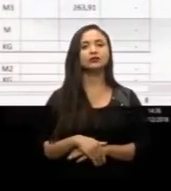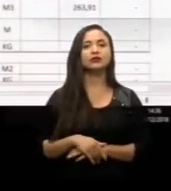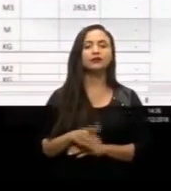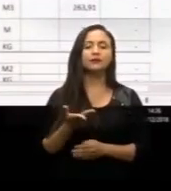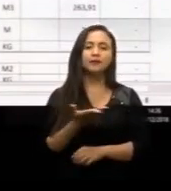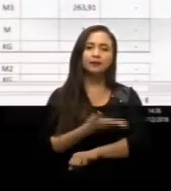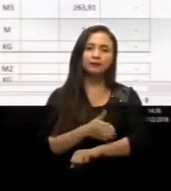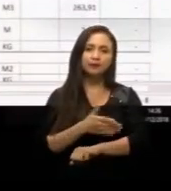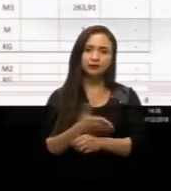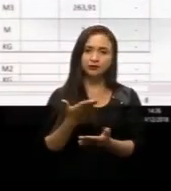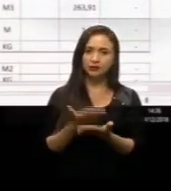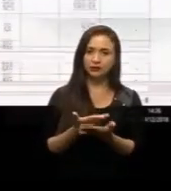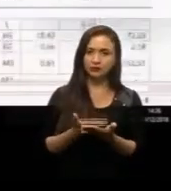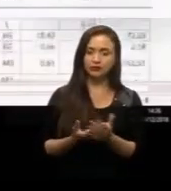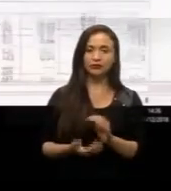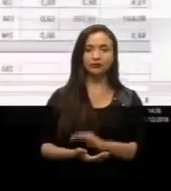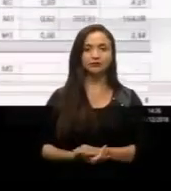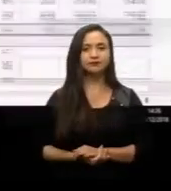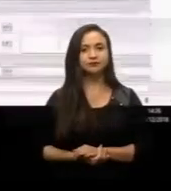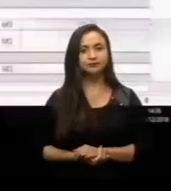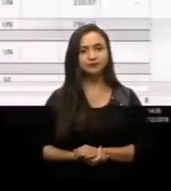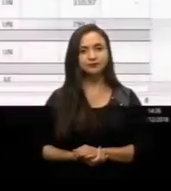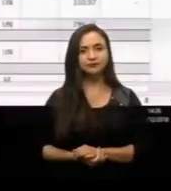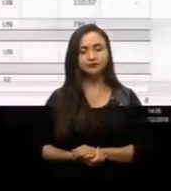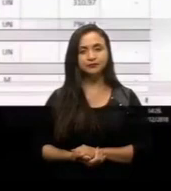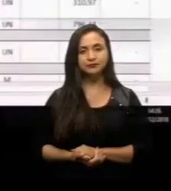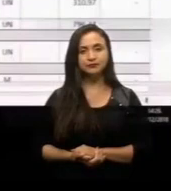aula prática, certo?